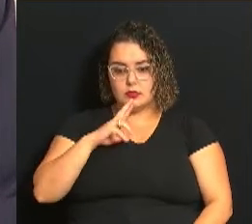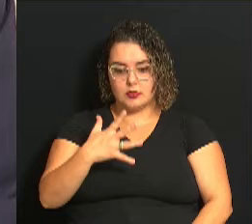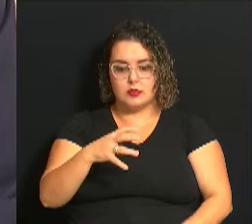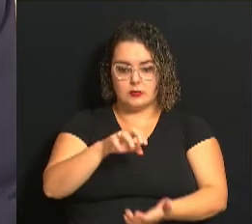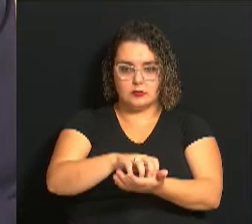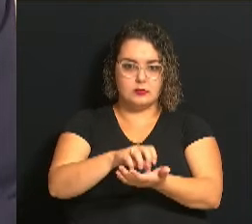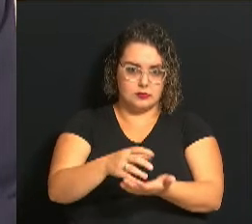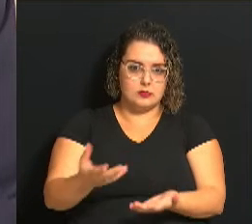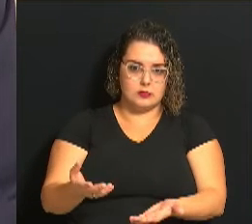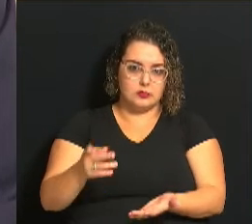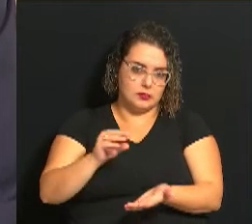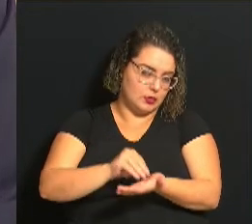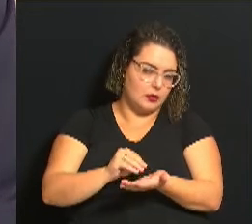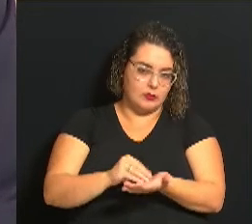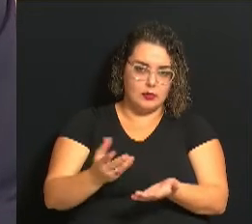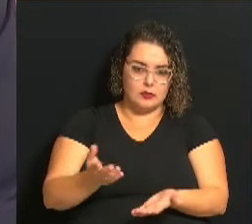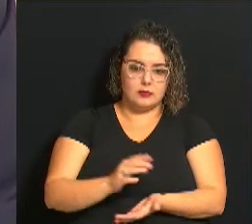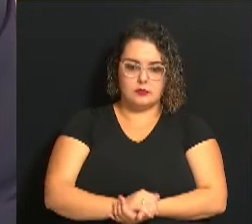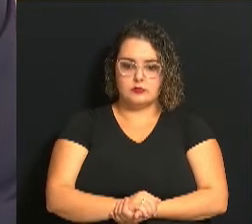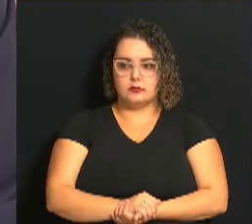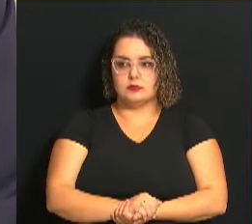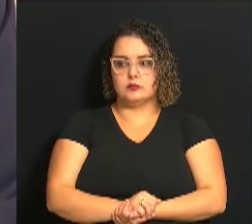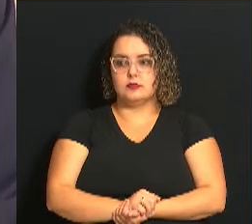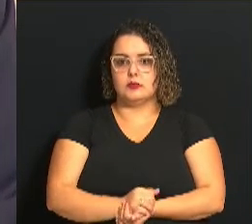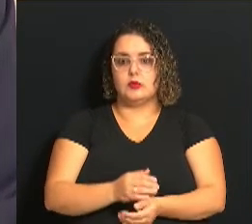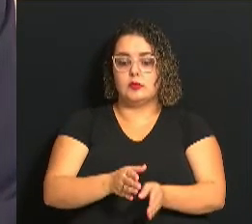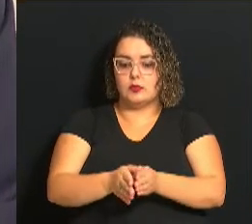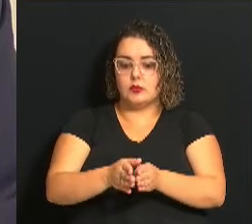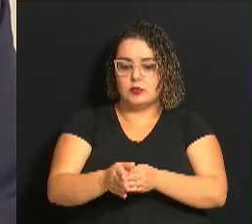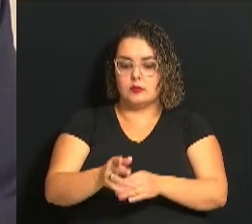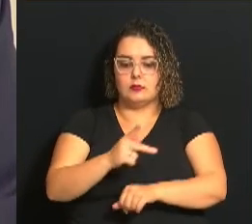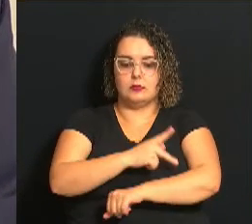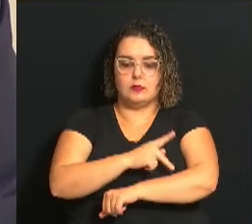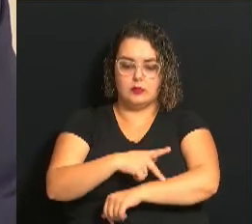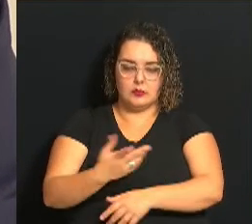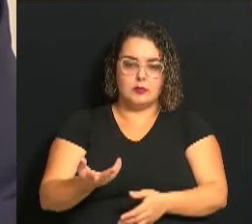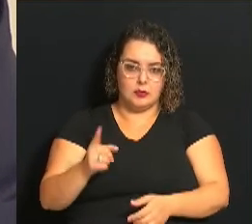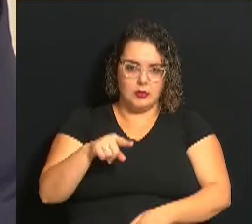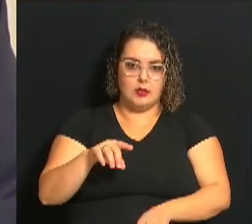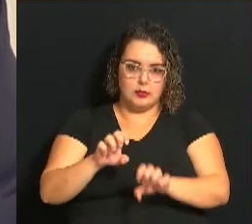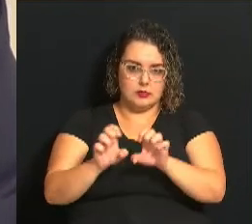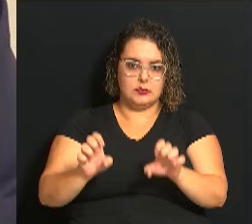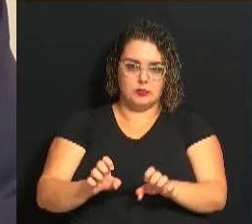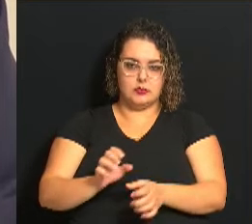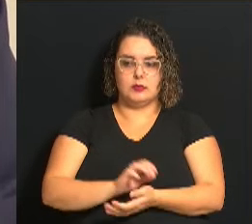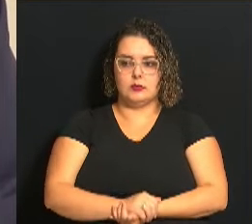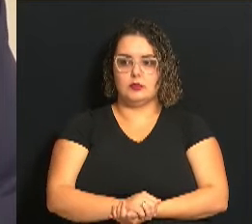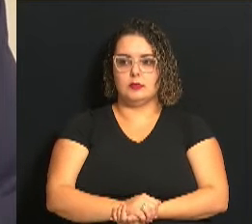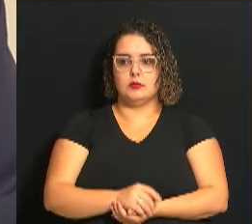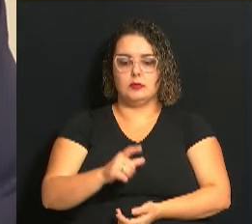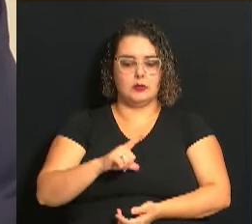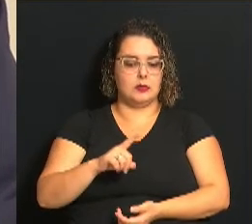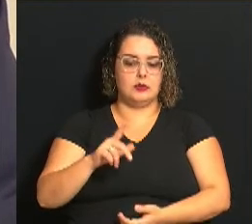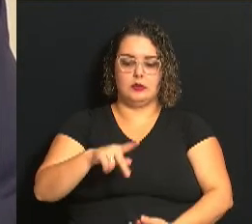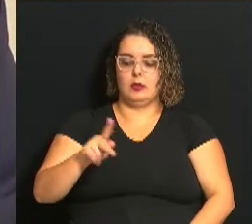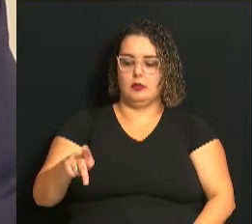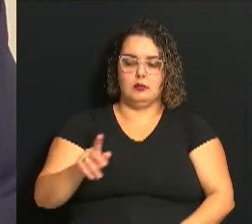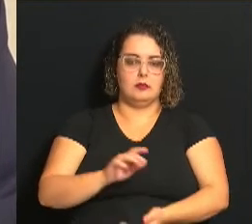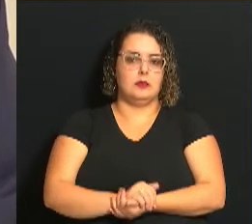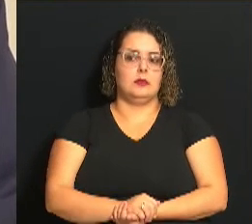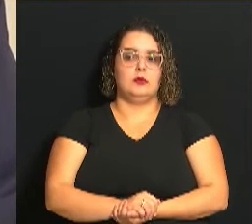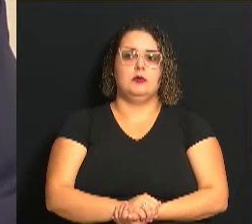ausência dele, e o orientador pedagógico. Então, essa é a estrutura. E depois aí nós temos os professores, né, agentes de